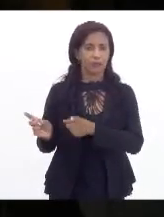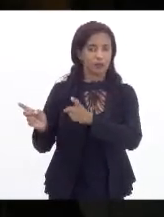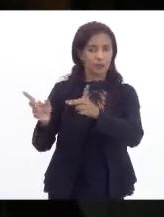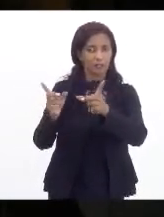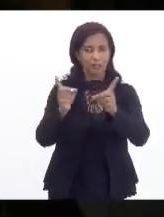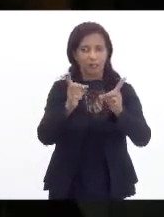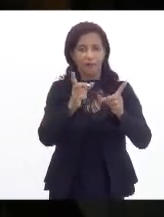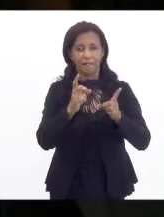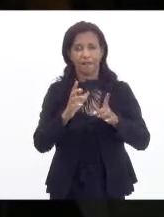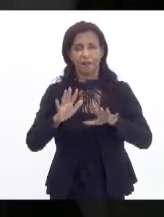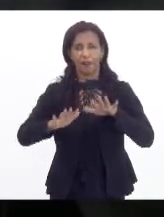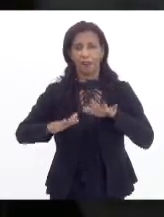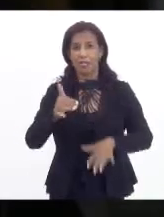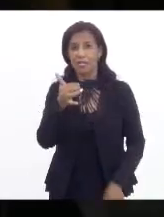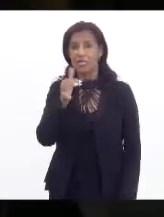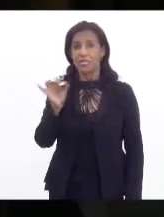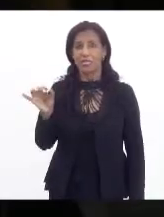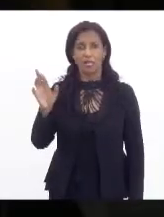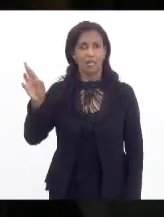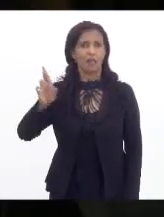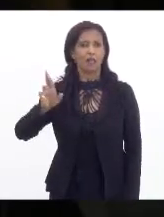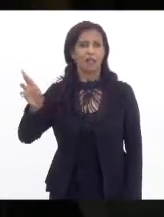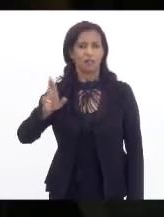por algo como R$ 100.